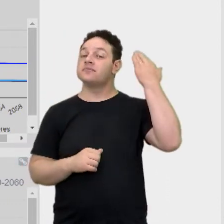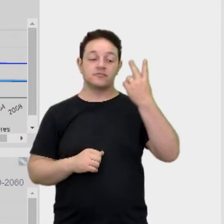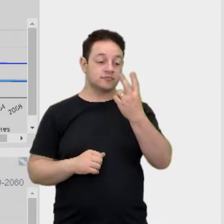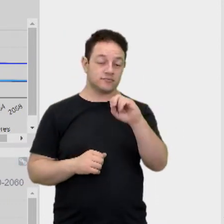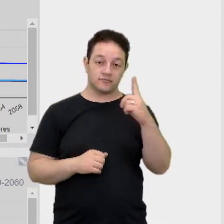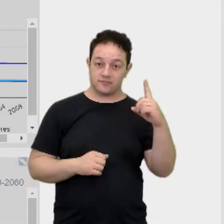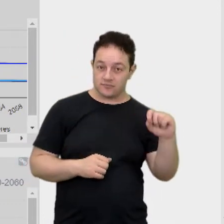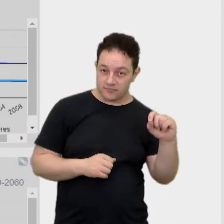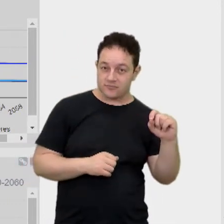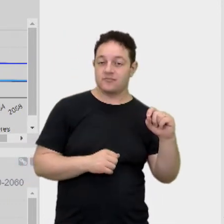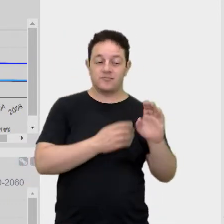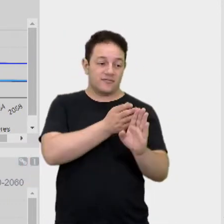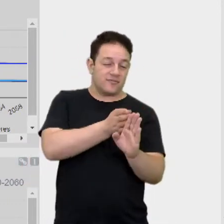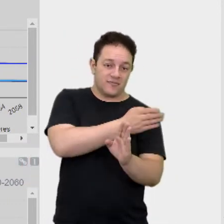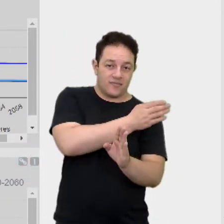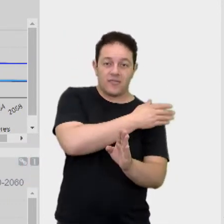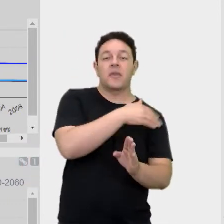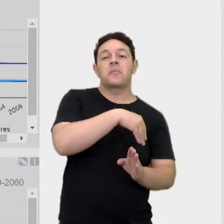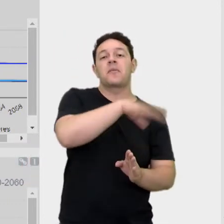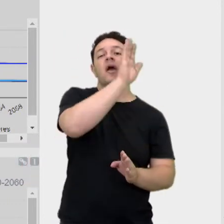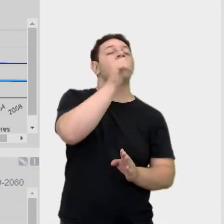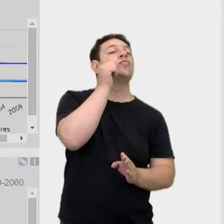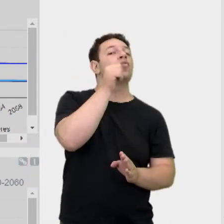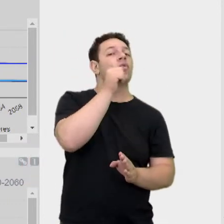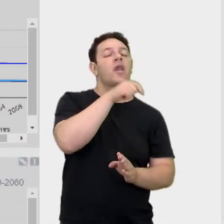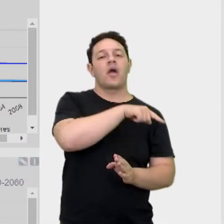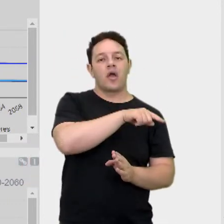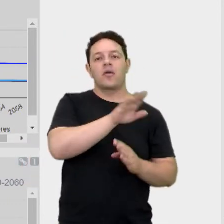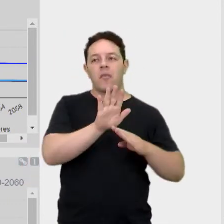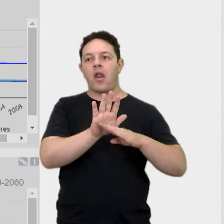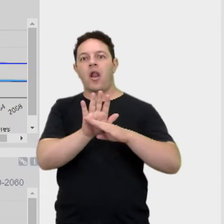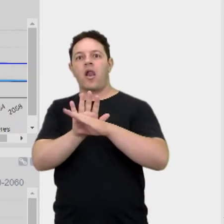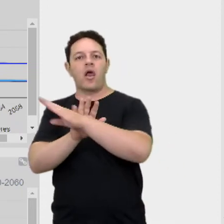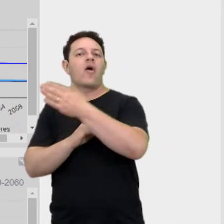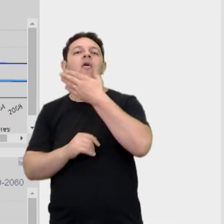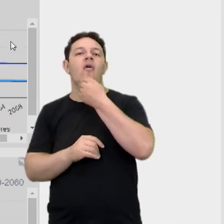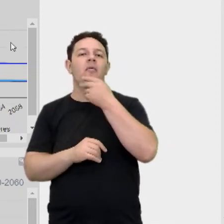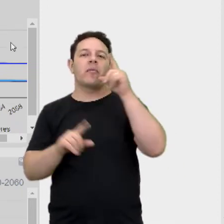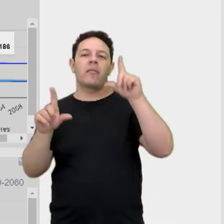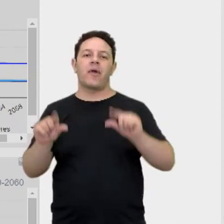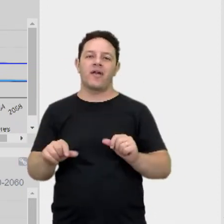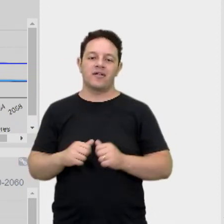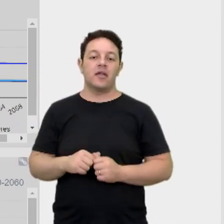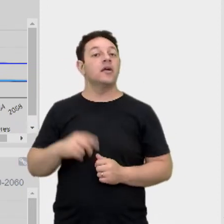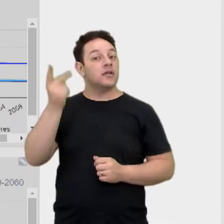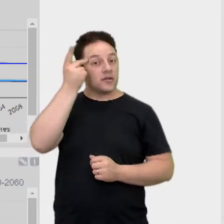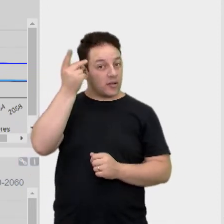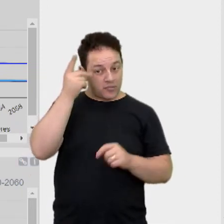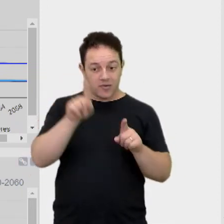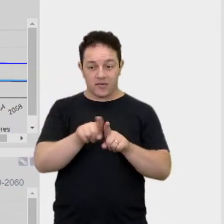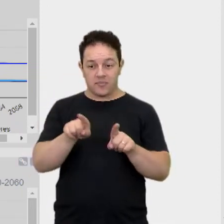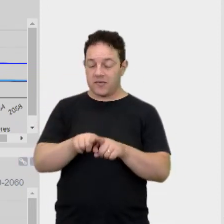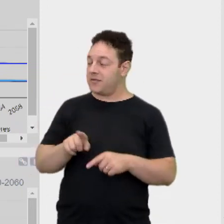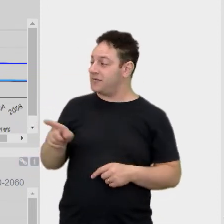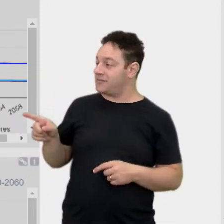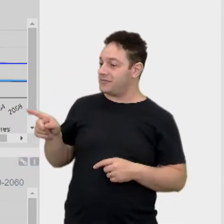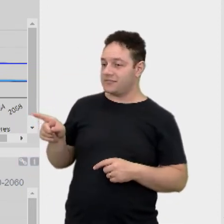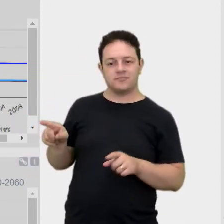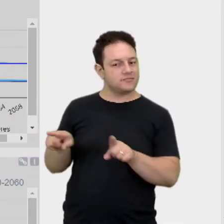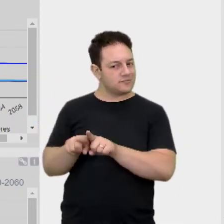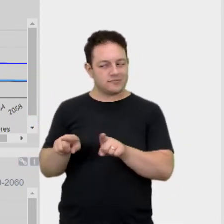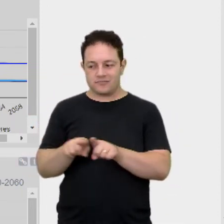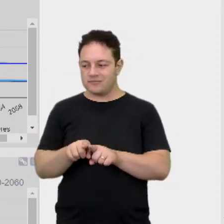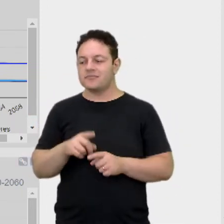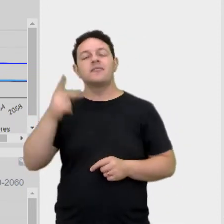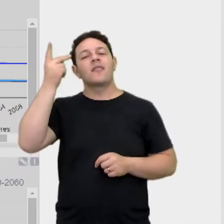né, tem mais mulheres do que homens no Brasil. São Paulo também não é diferente. Temos aí